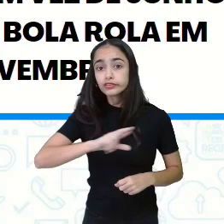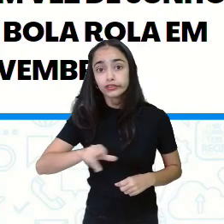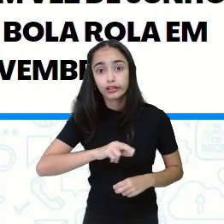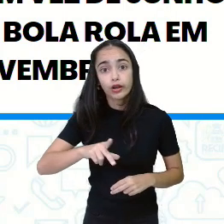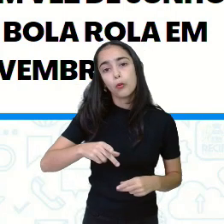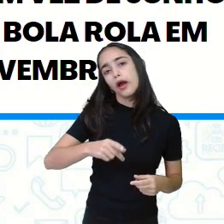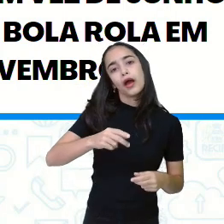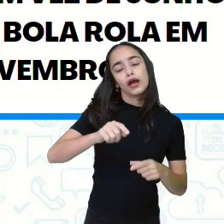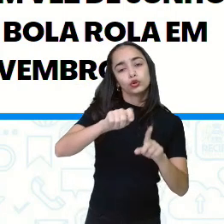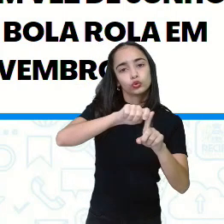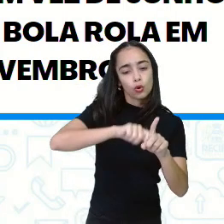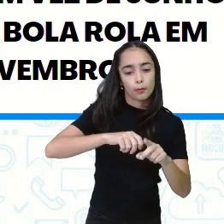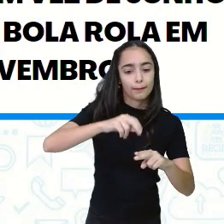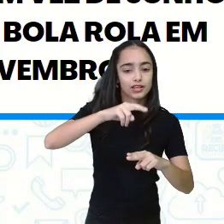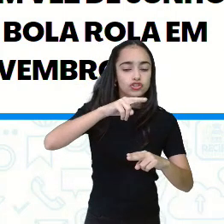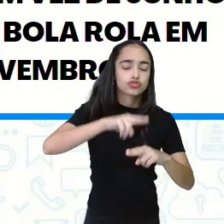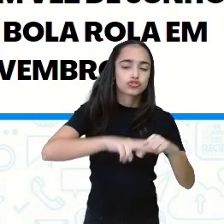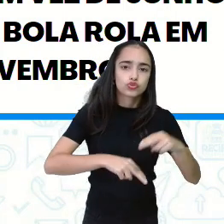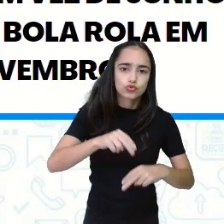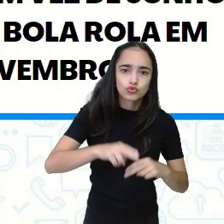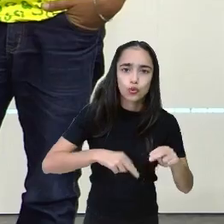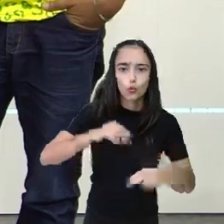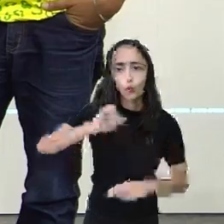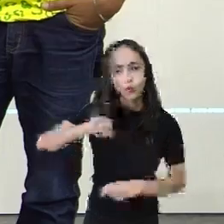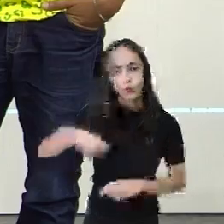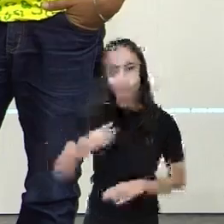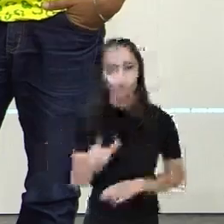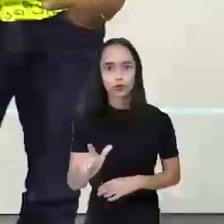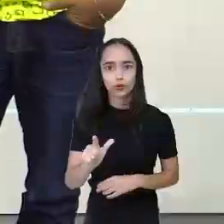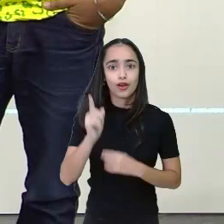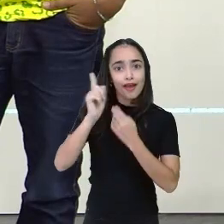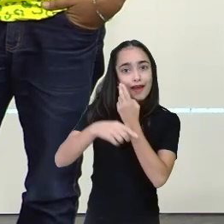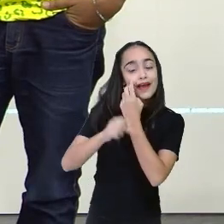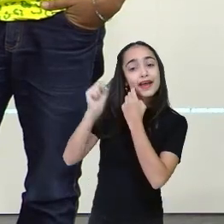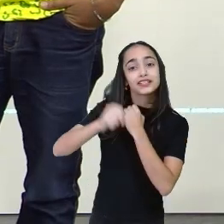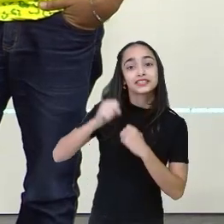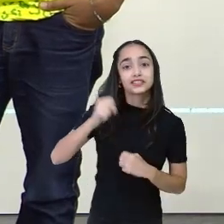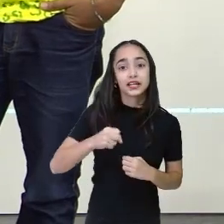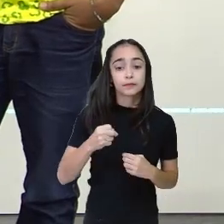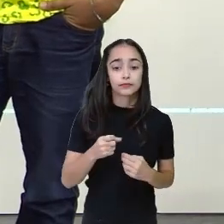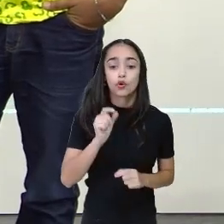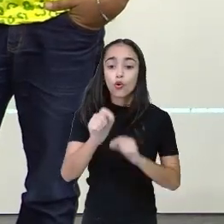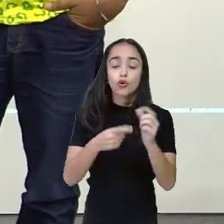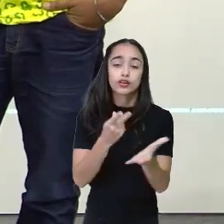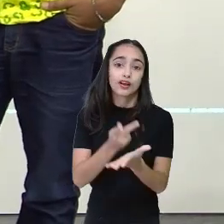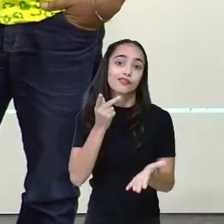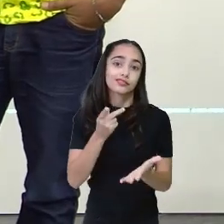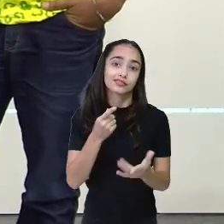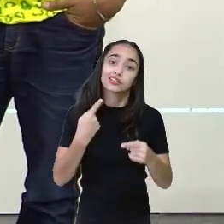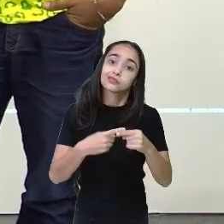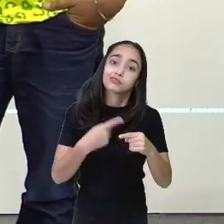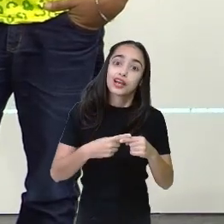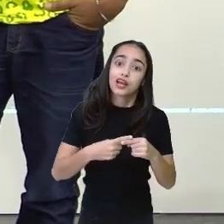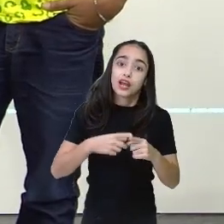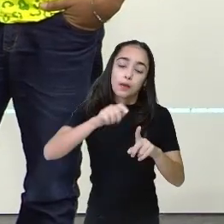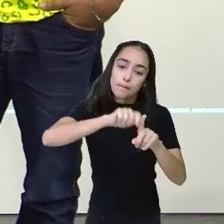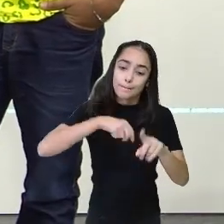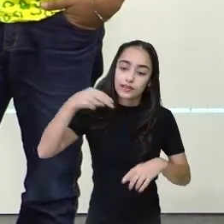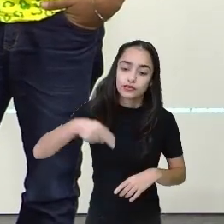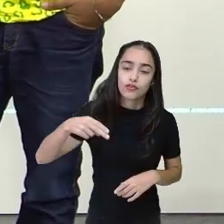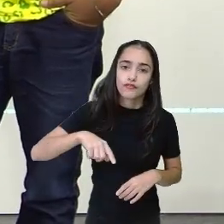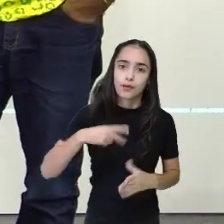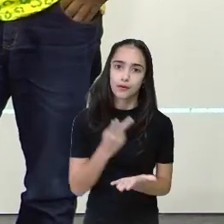bola rola em novembro. Justamente isso que a gente estava falando aí, né? Que a bola está rolando nesse período de Sim. novembro. E nós,